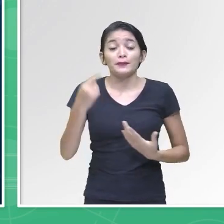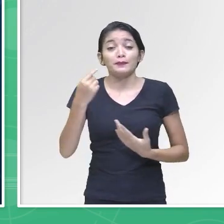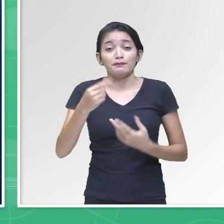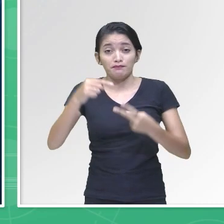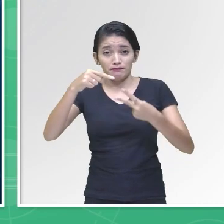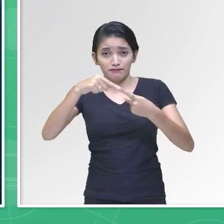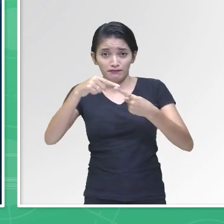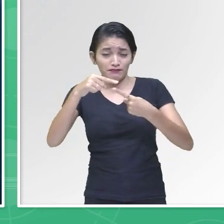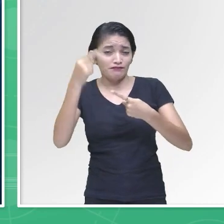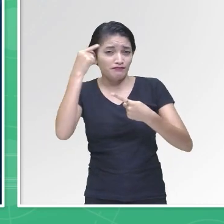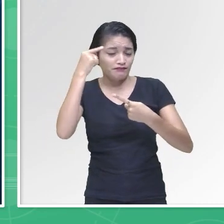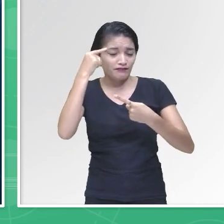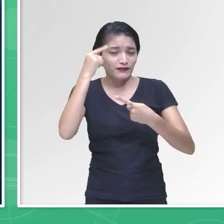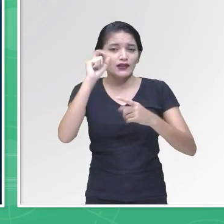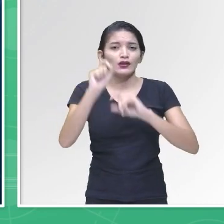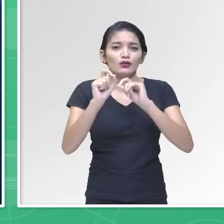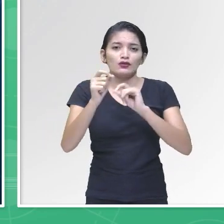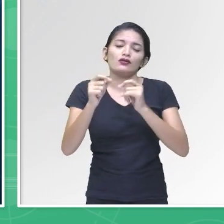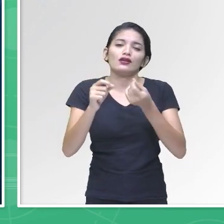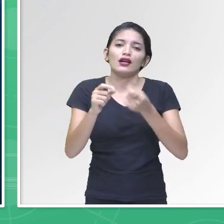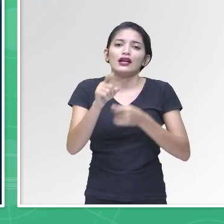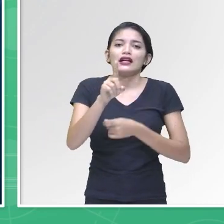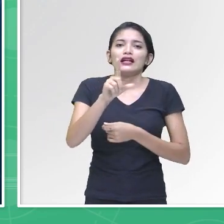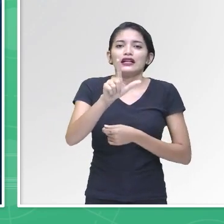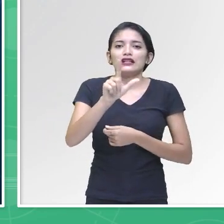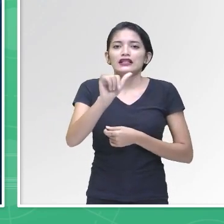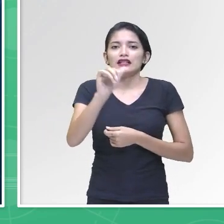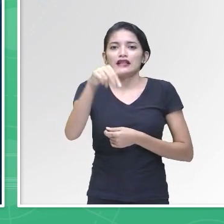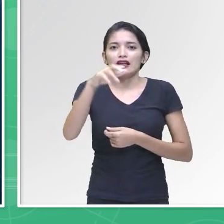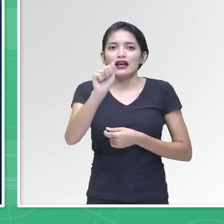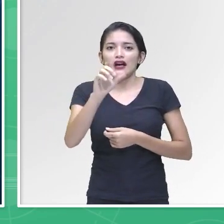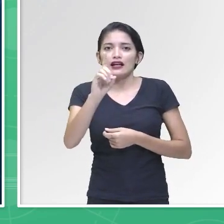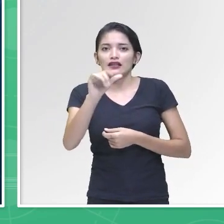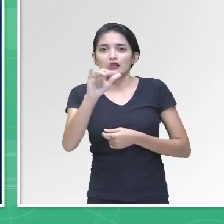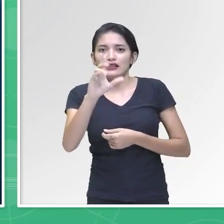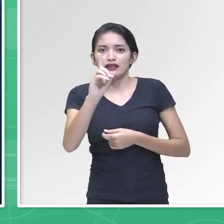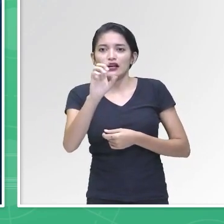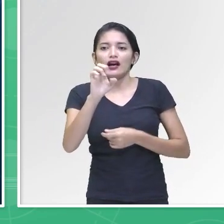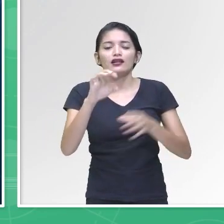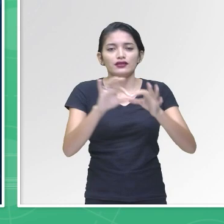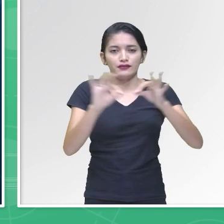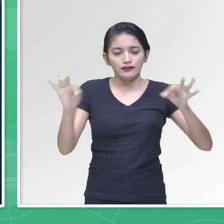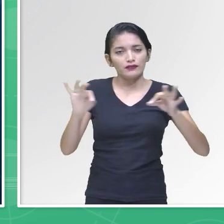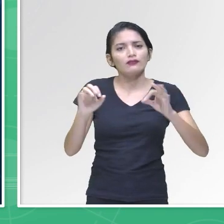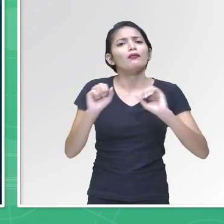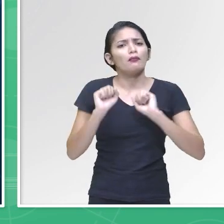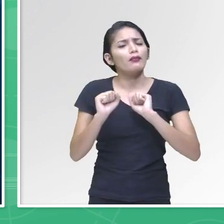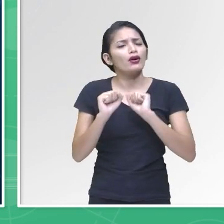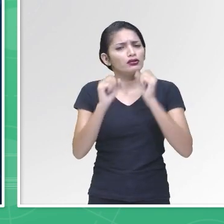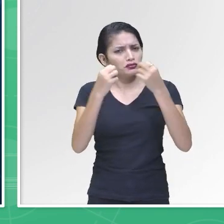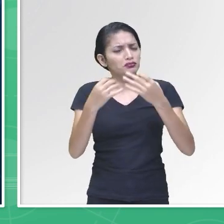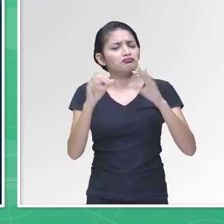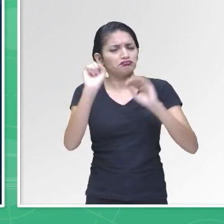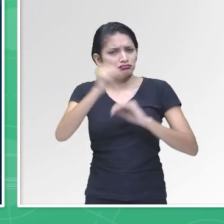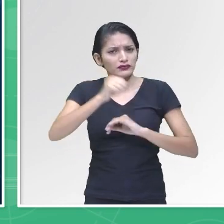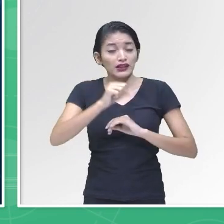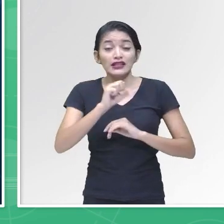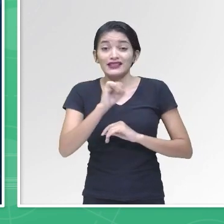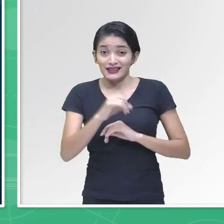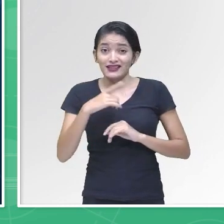concepção, que é a linearidade, uma linha, você pode dizer que sim. Se você tem